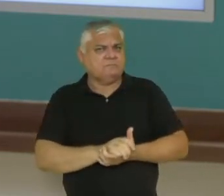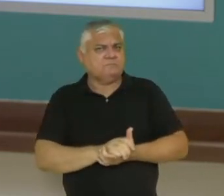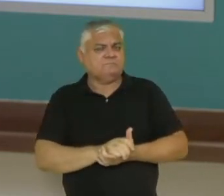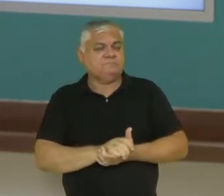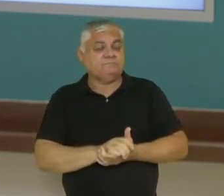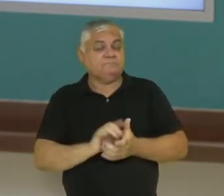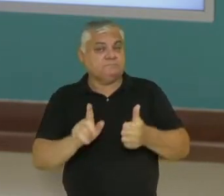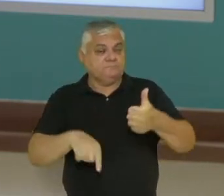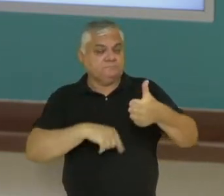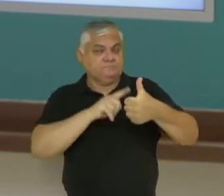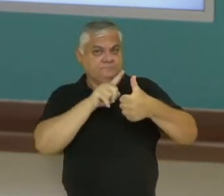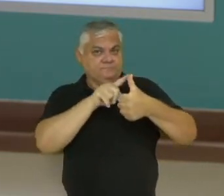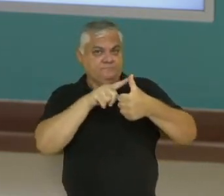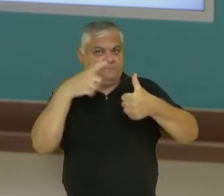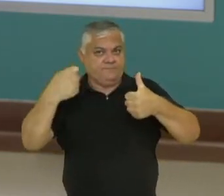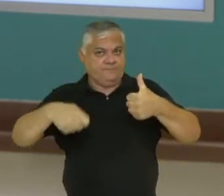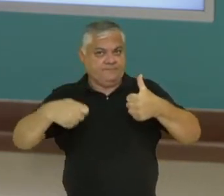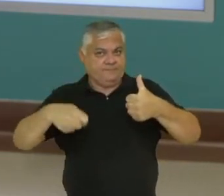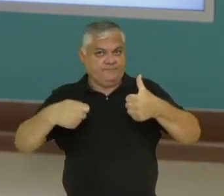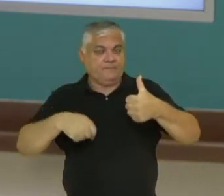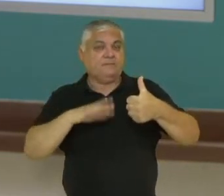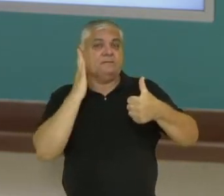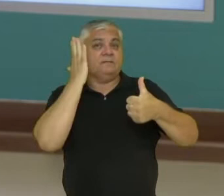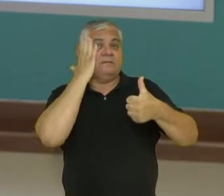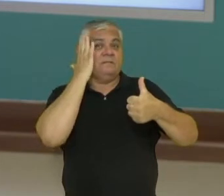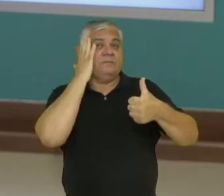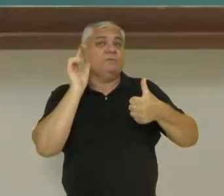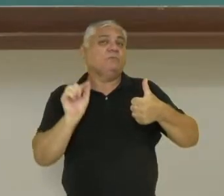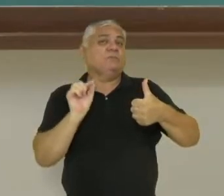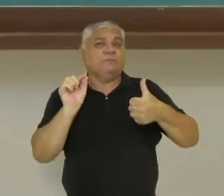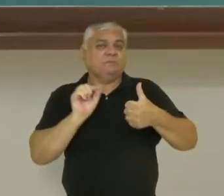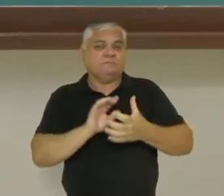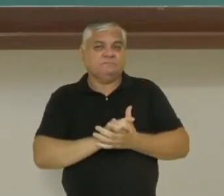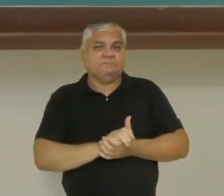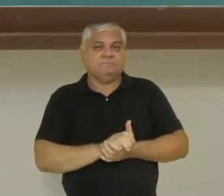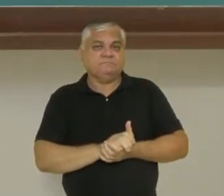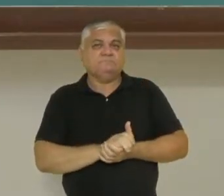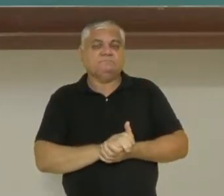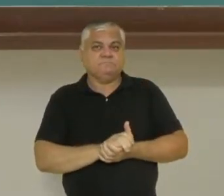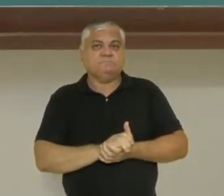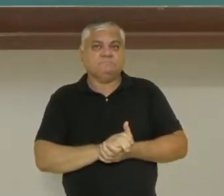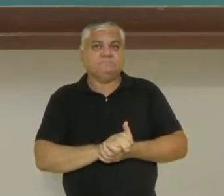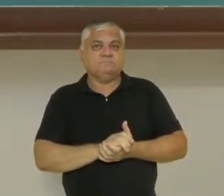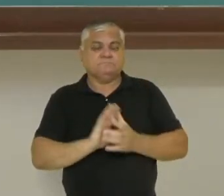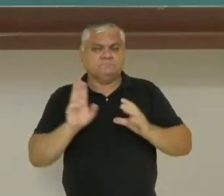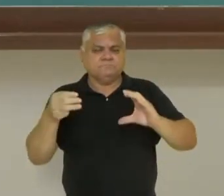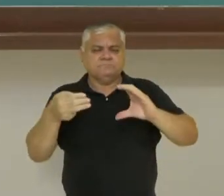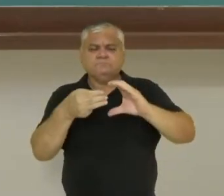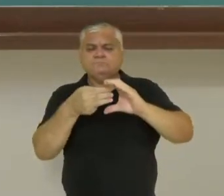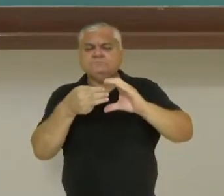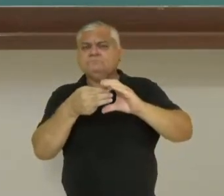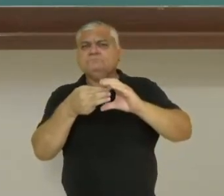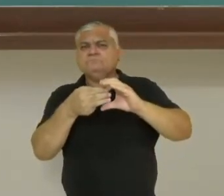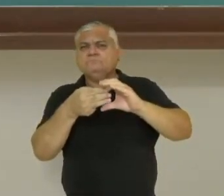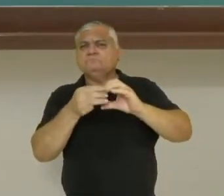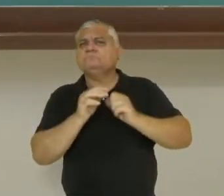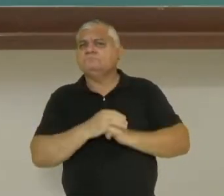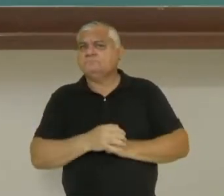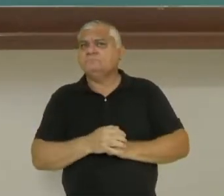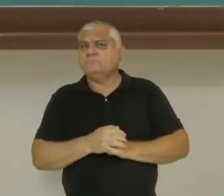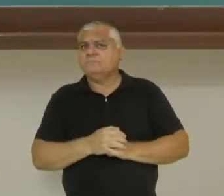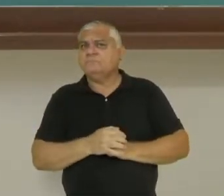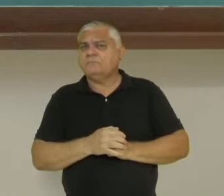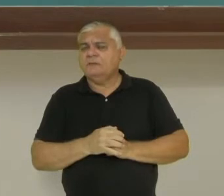que nós precisamos saber sobre este assunto, descoberta celular. Graças